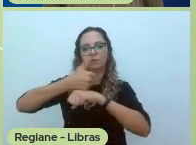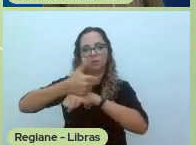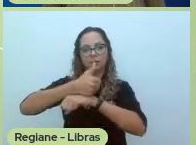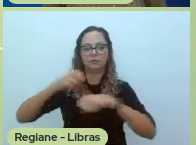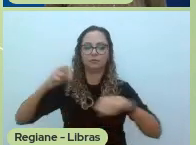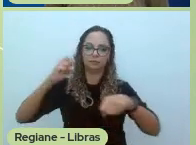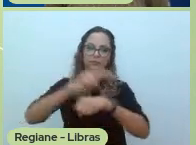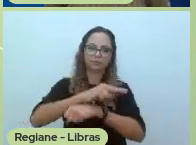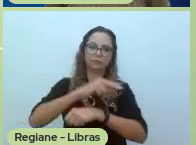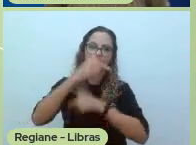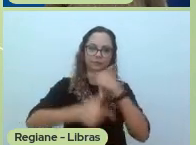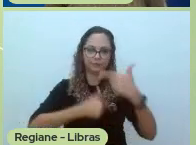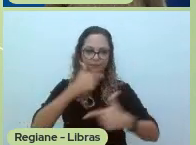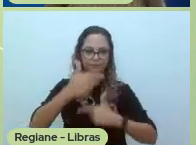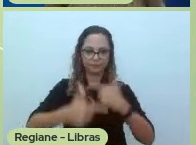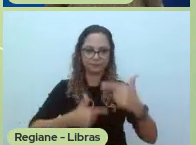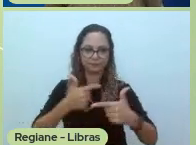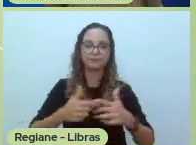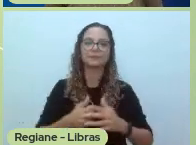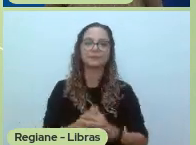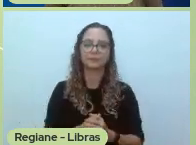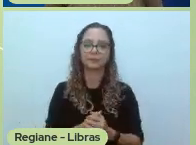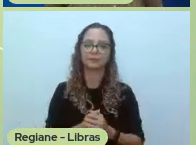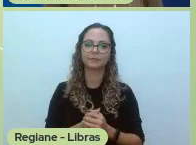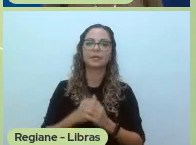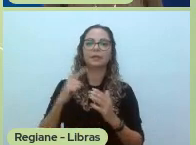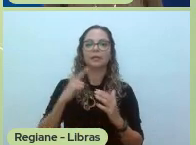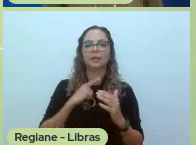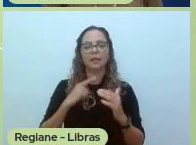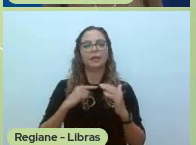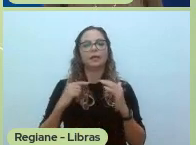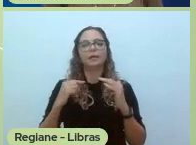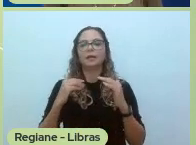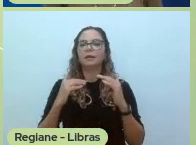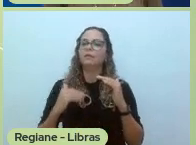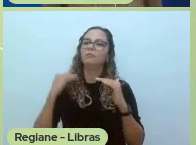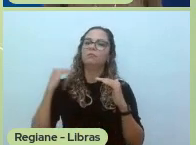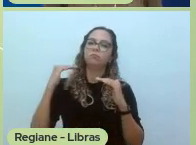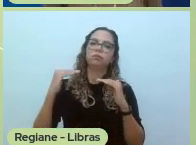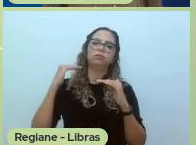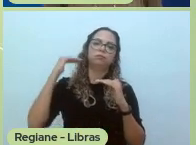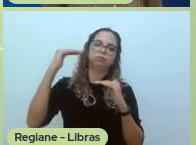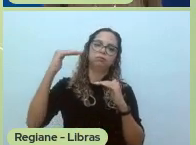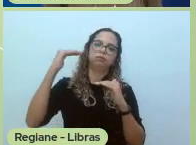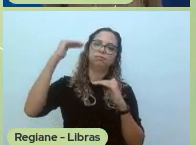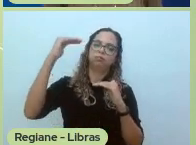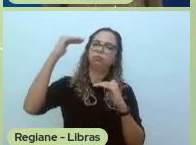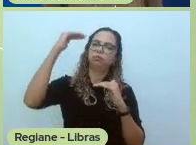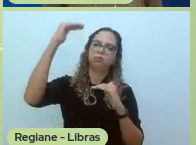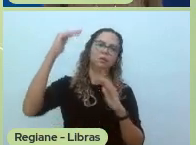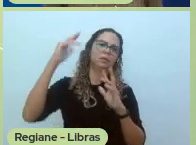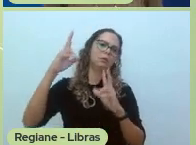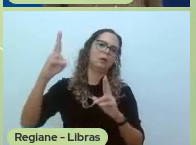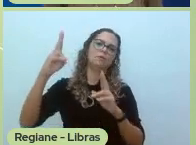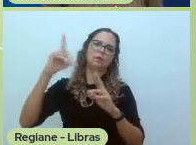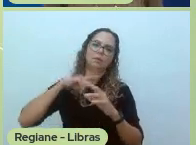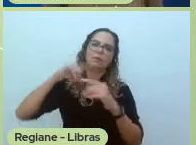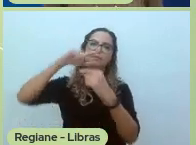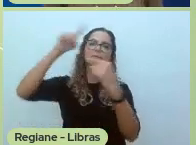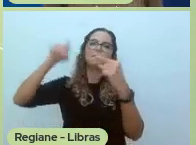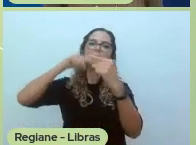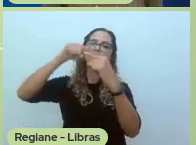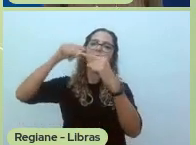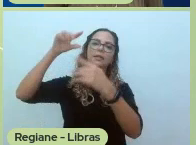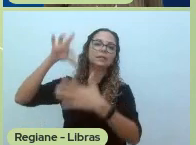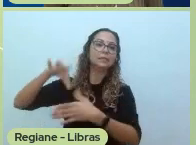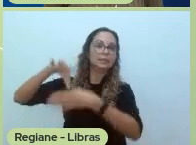a partir daí, quando você vai subindo de nível, a mesma coisa vale. Quando você coloca das metas na liderança e a remuneração, né,